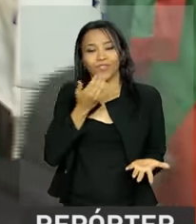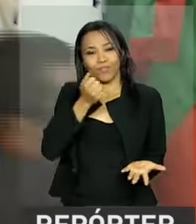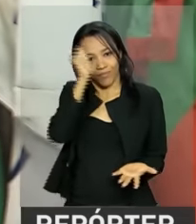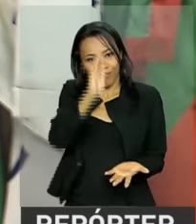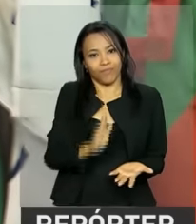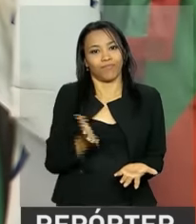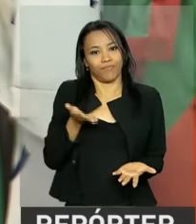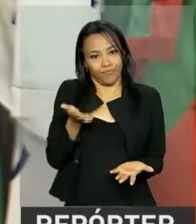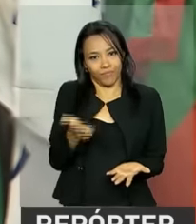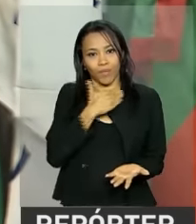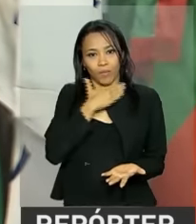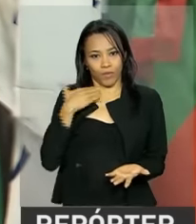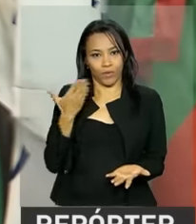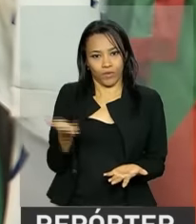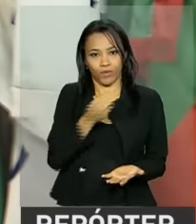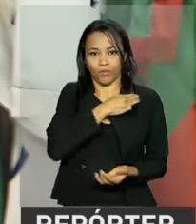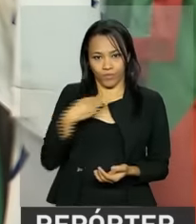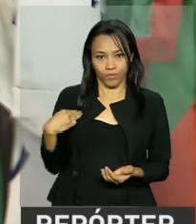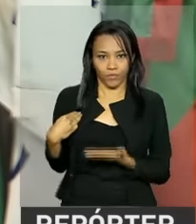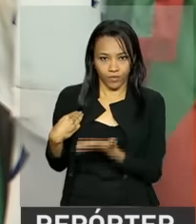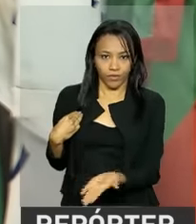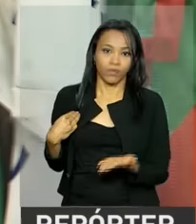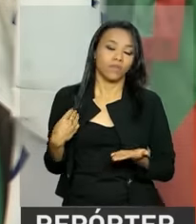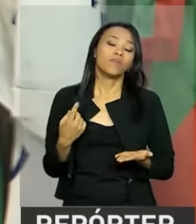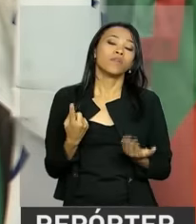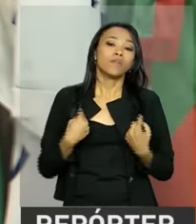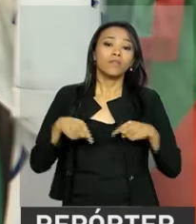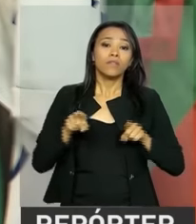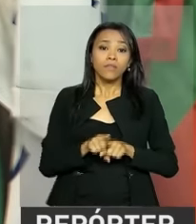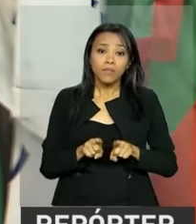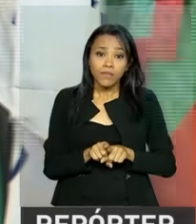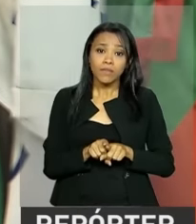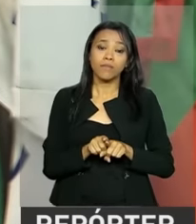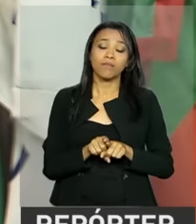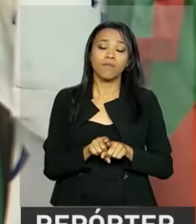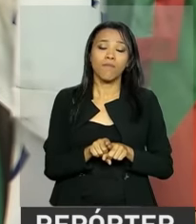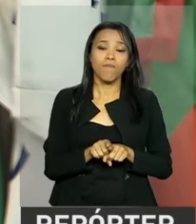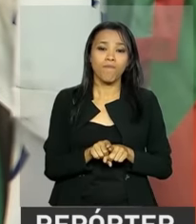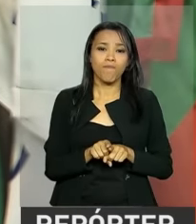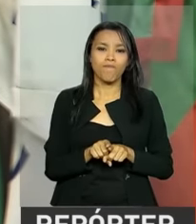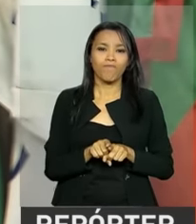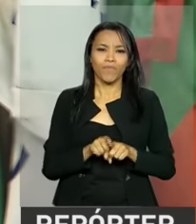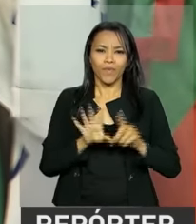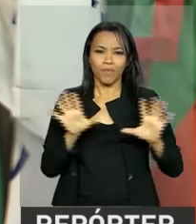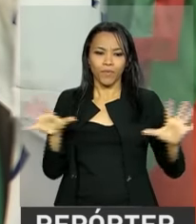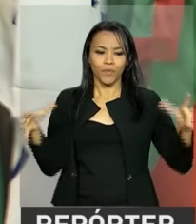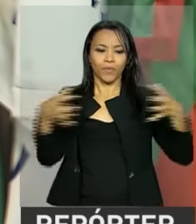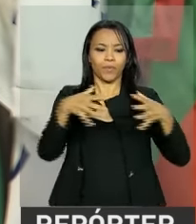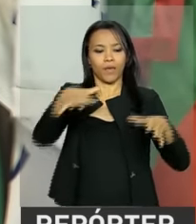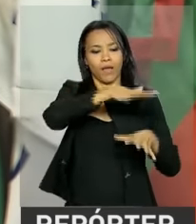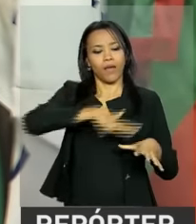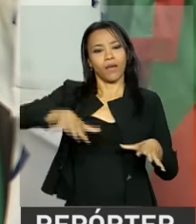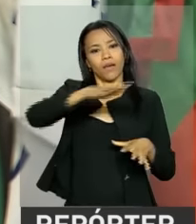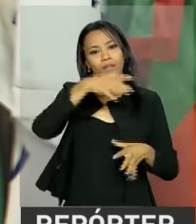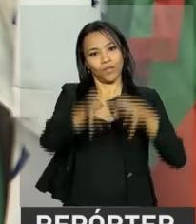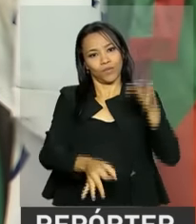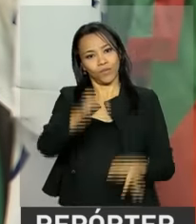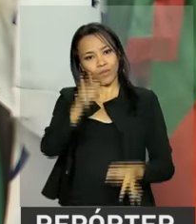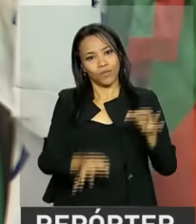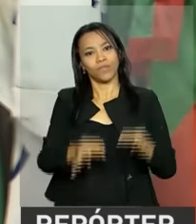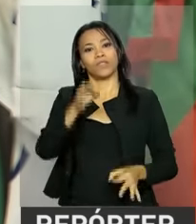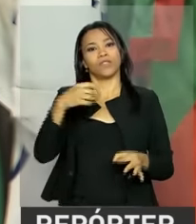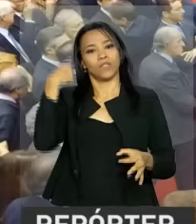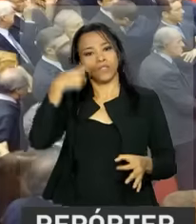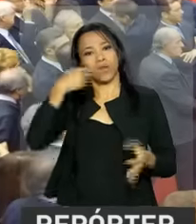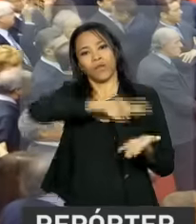país e no particular para a classe jurídica e para o poder